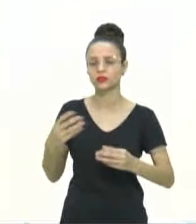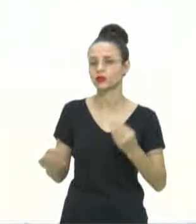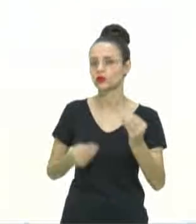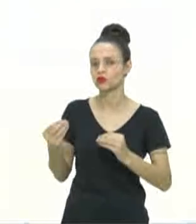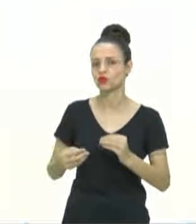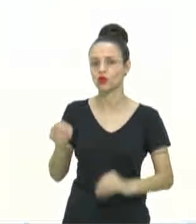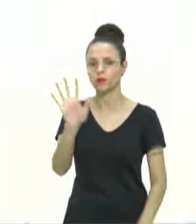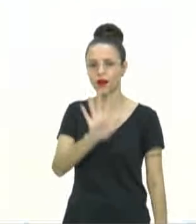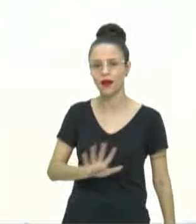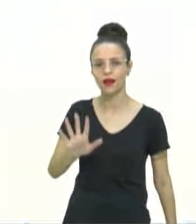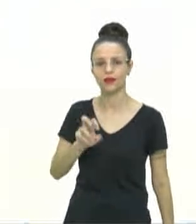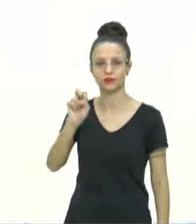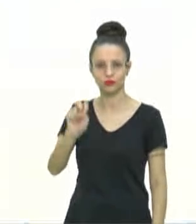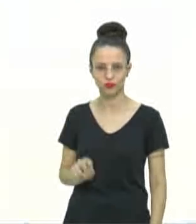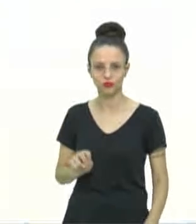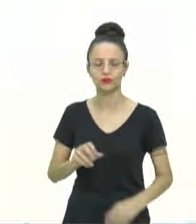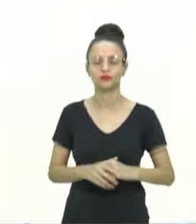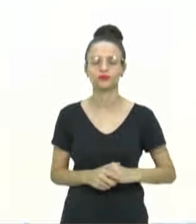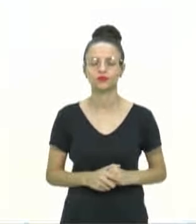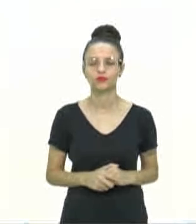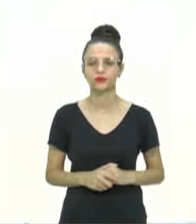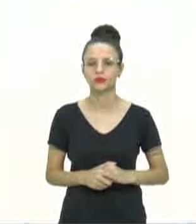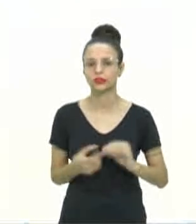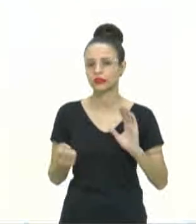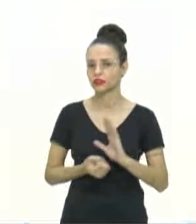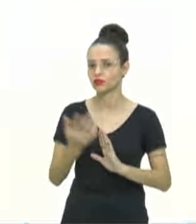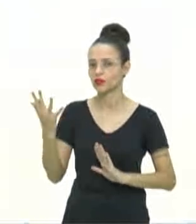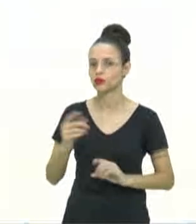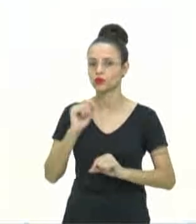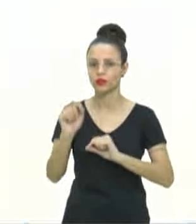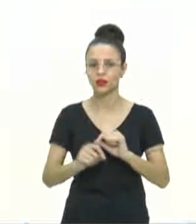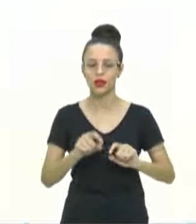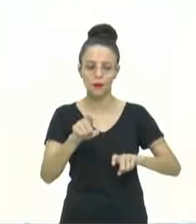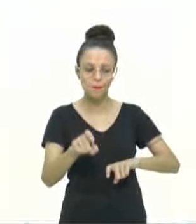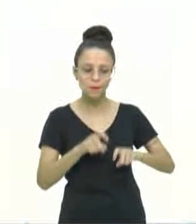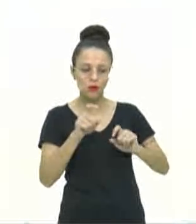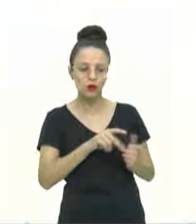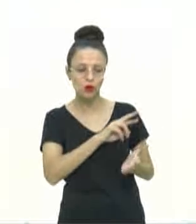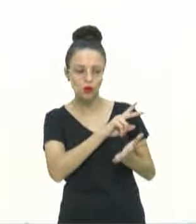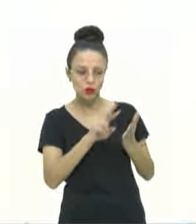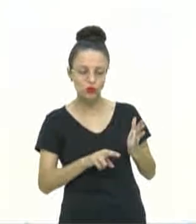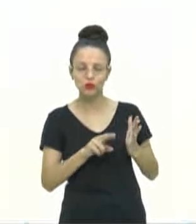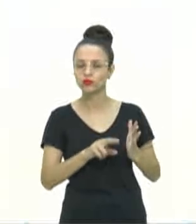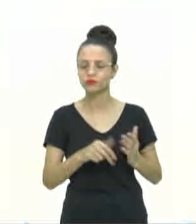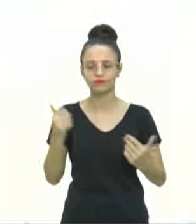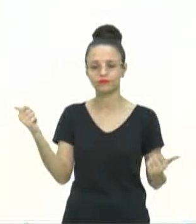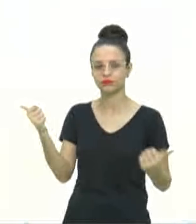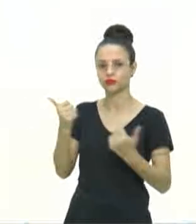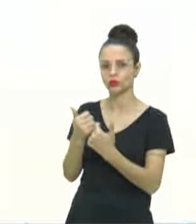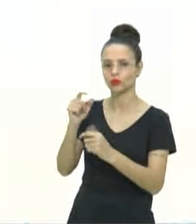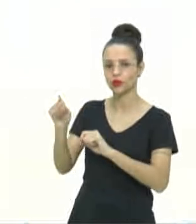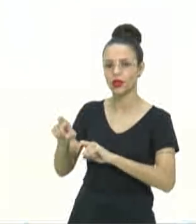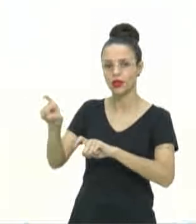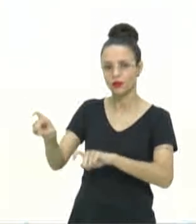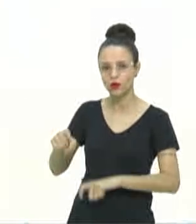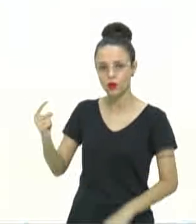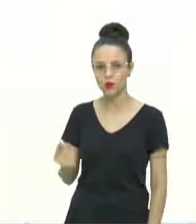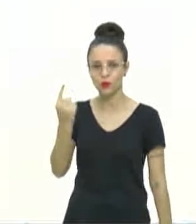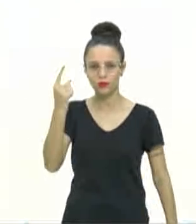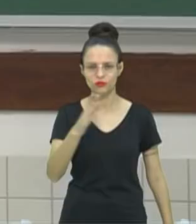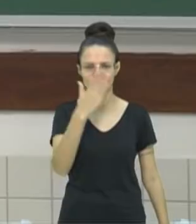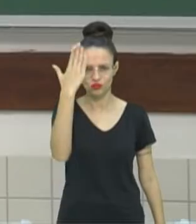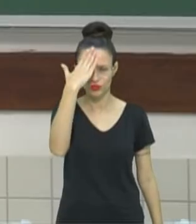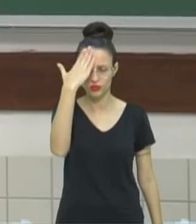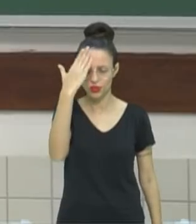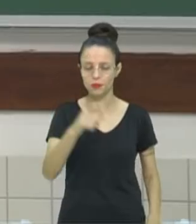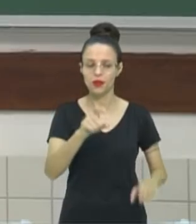espaço agrário sulista. Diversos casos, as policulturas vão dar lugar às monoculturas. Nós já sabemos o